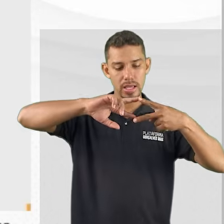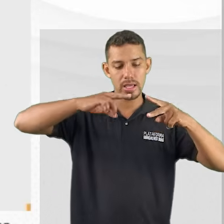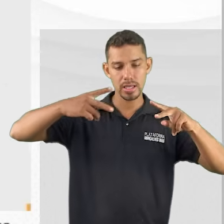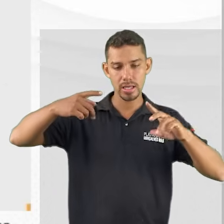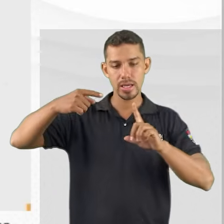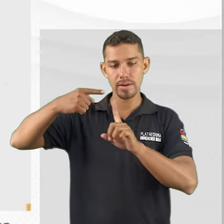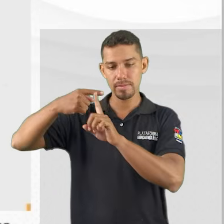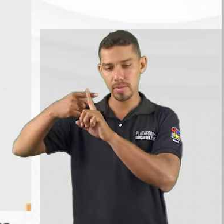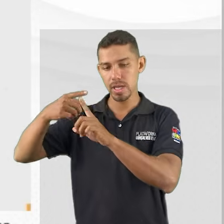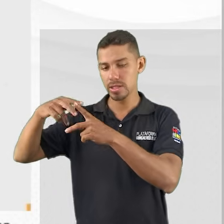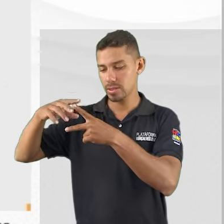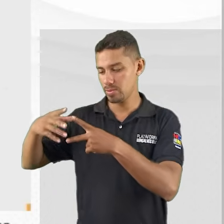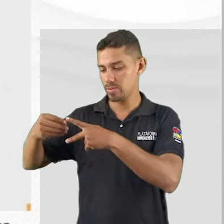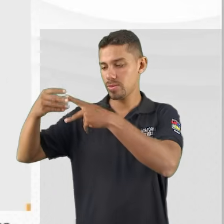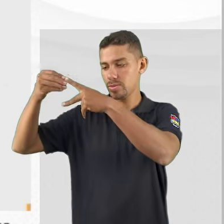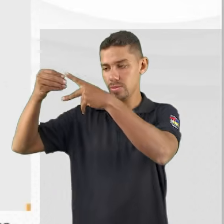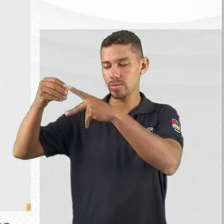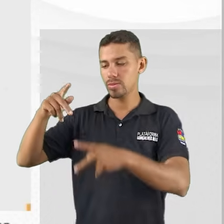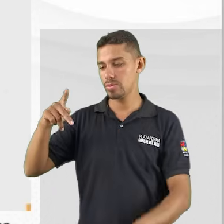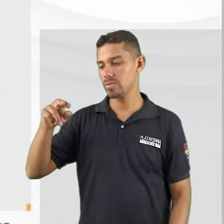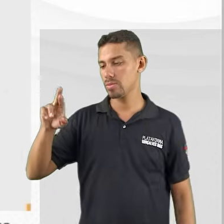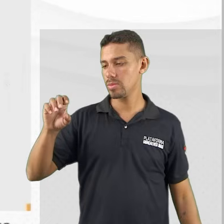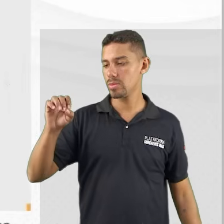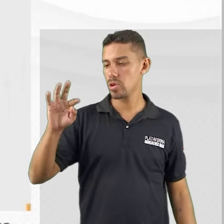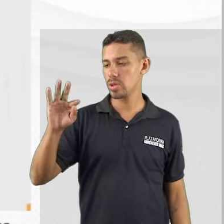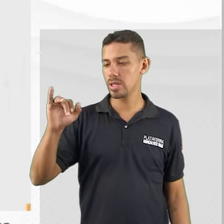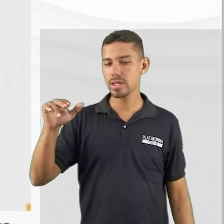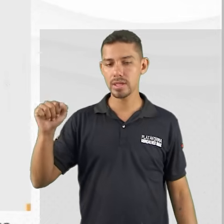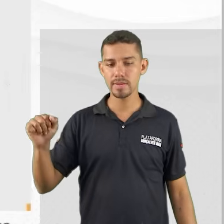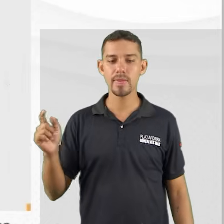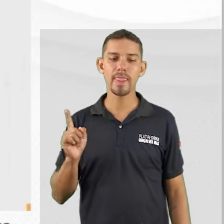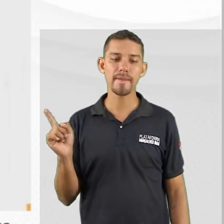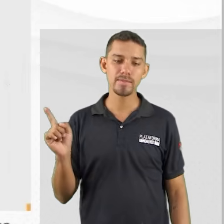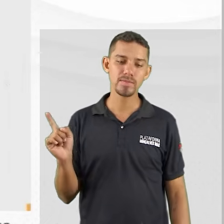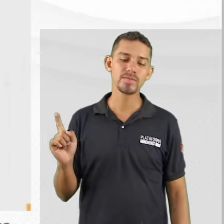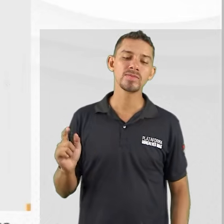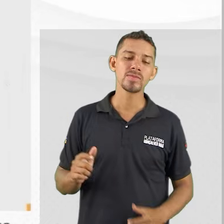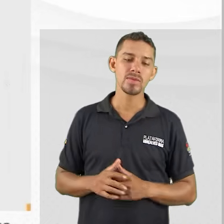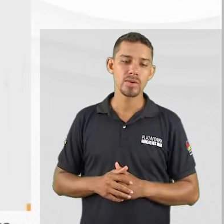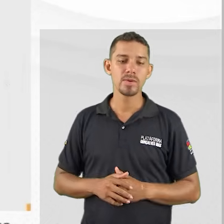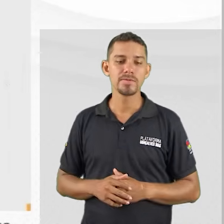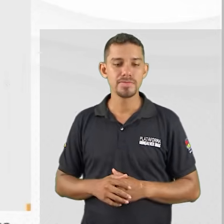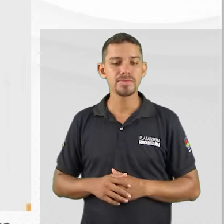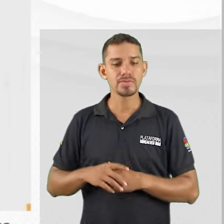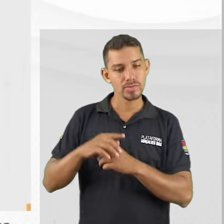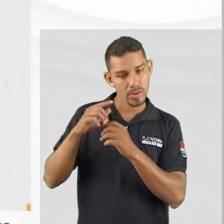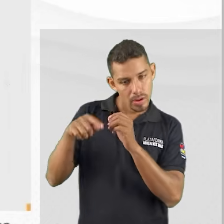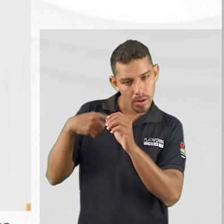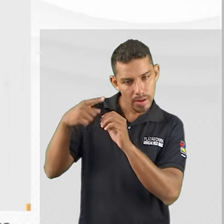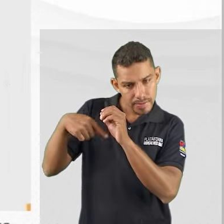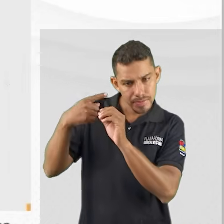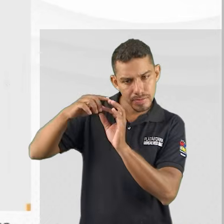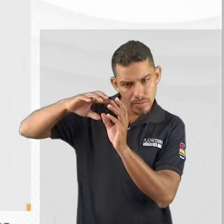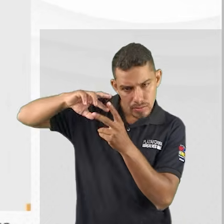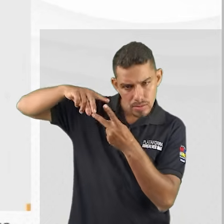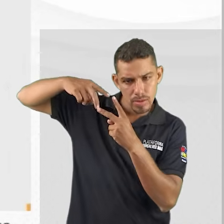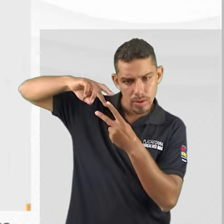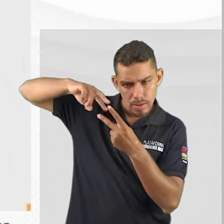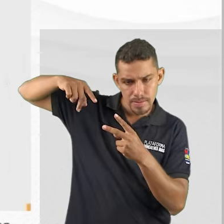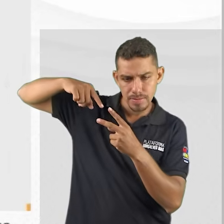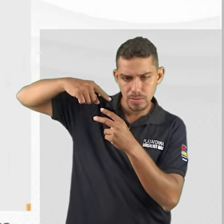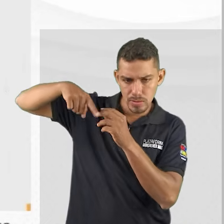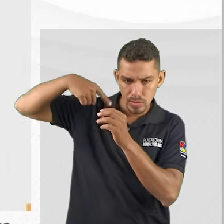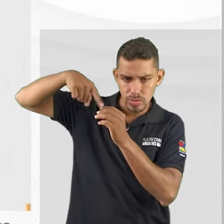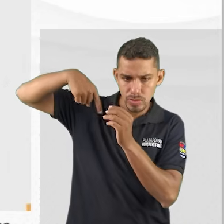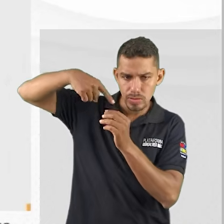em proteínas. Essa estrutura, pessoal, ela também vai se condensando, né? Se enrolando cada vez mais em si,